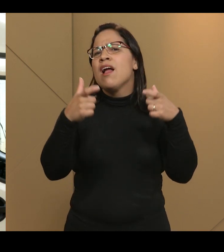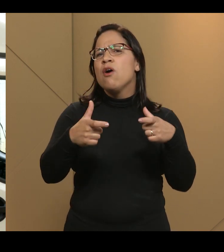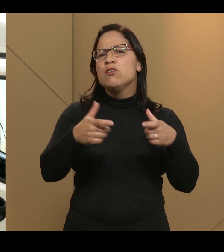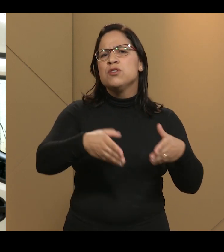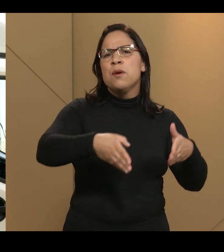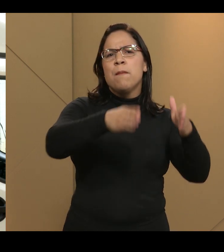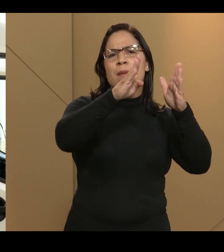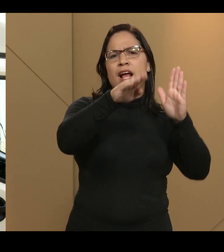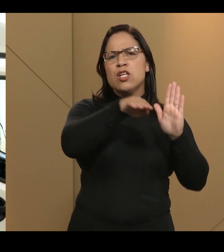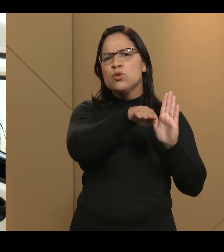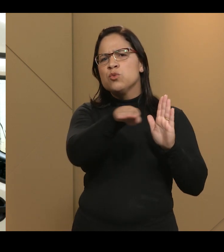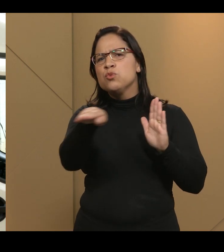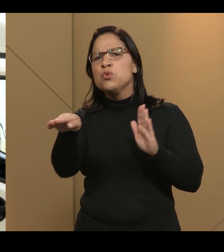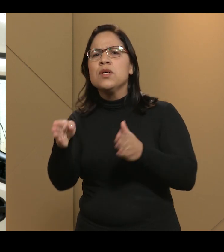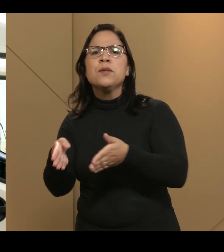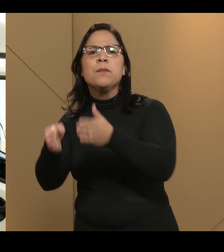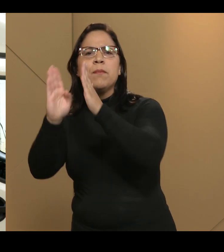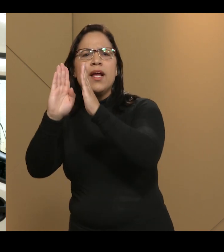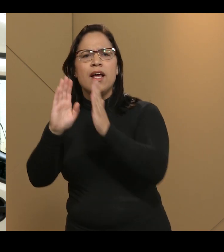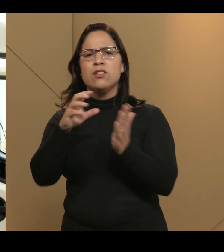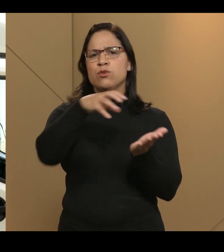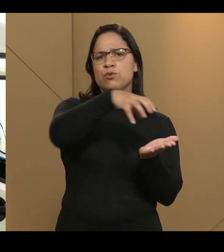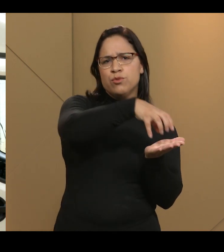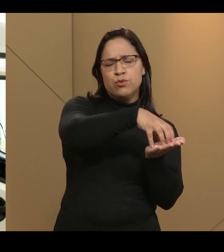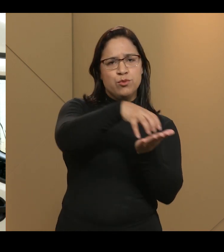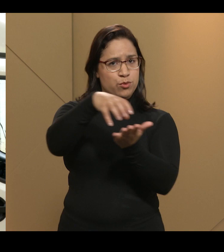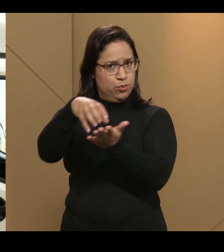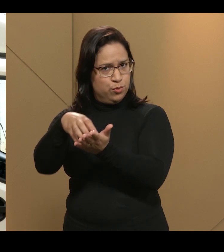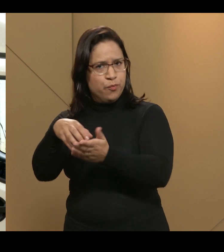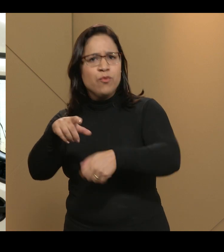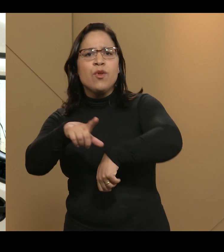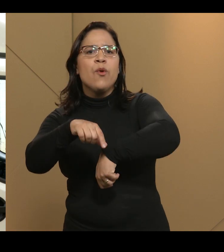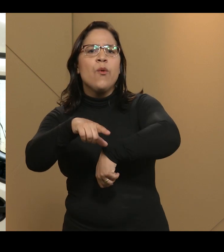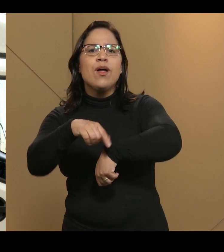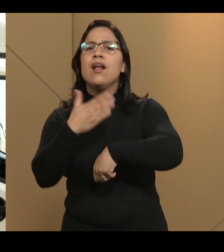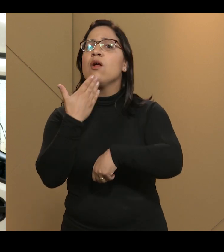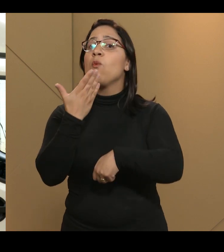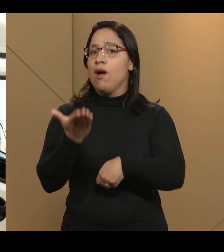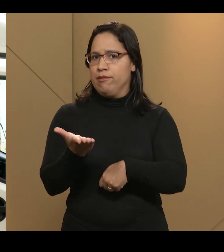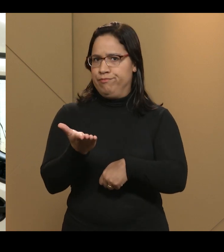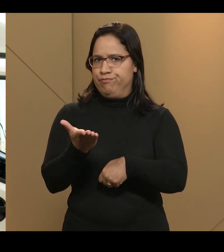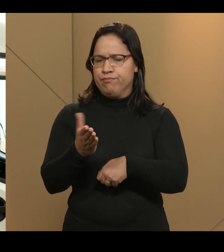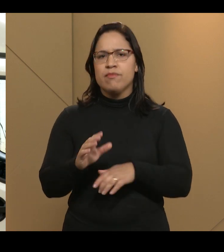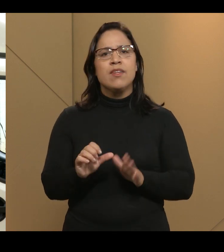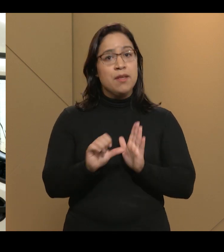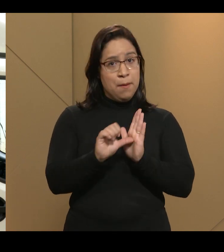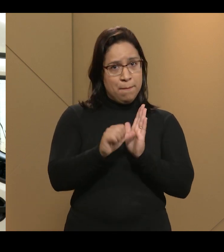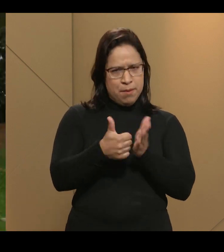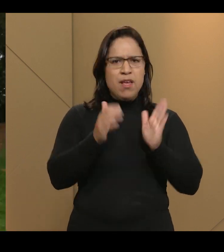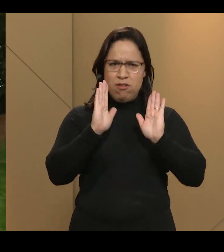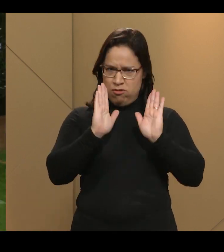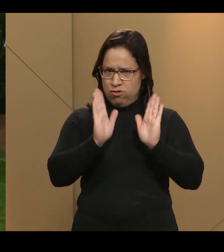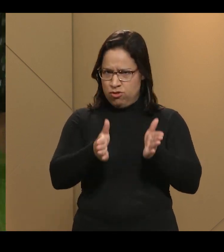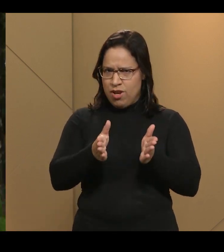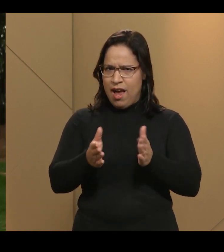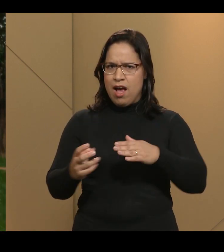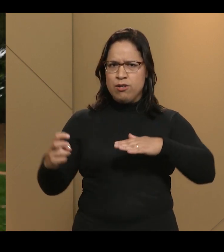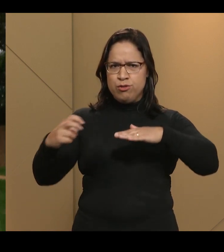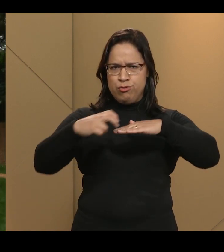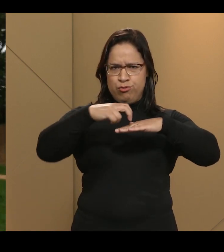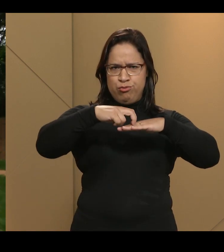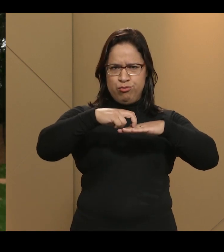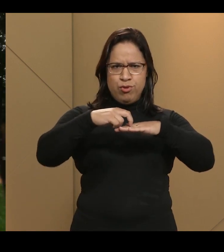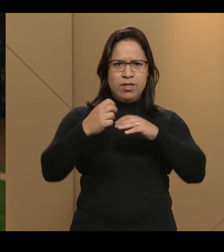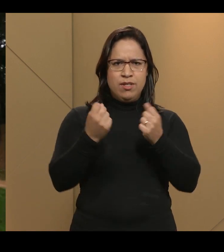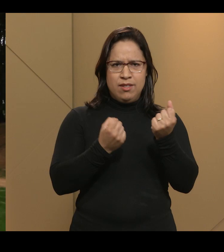de transporte de qual unidade acadêmica para qual unidade acadêmica ou órgão que ele vai utilizar e os horários. A partir do momento